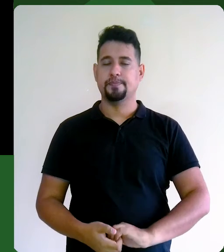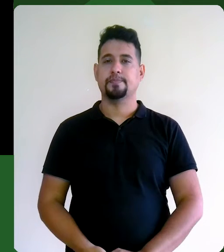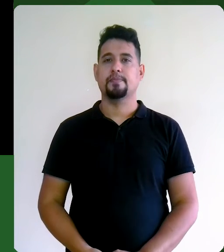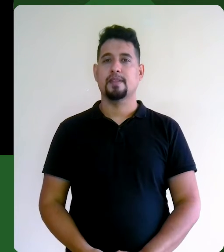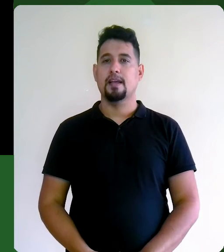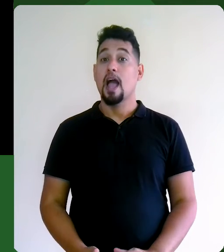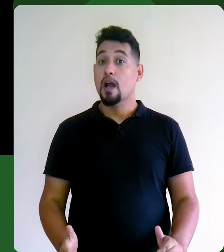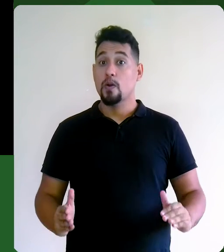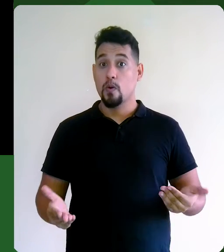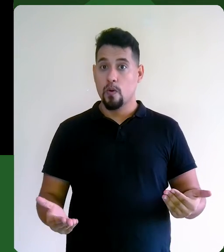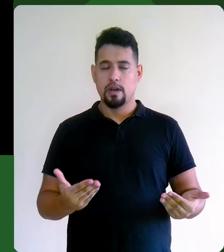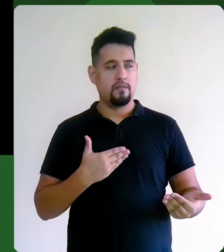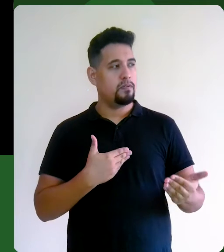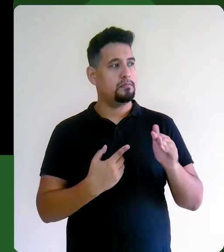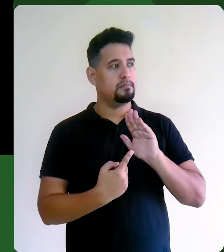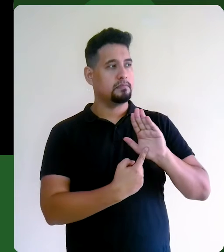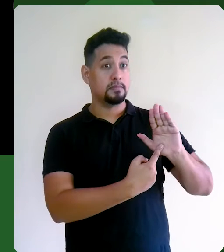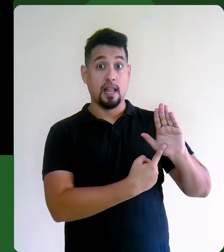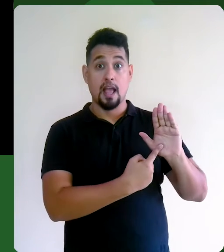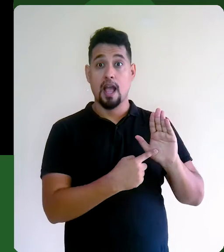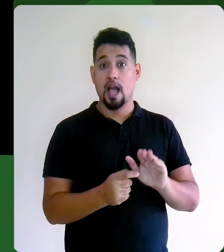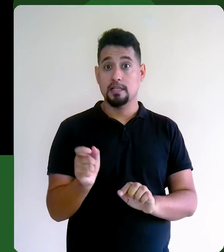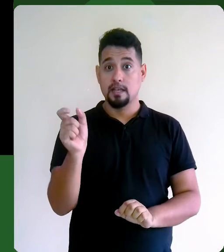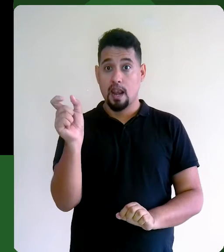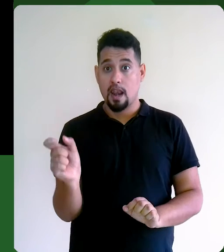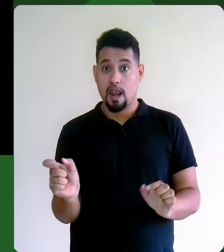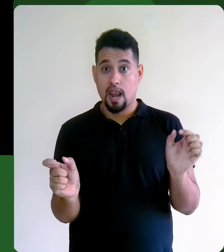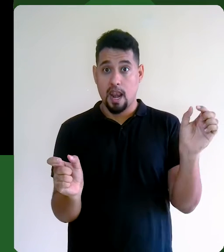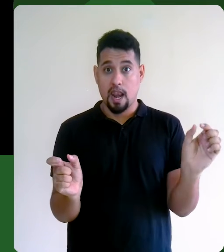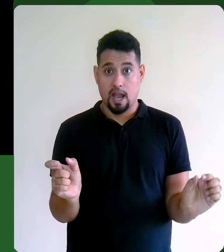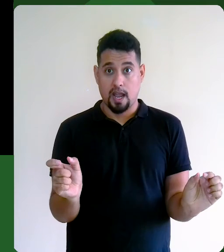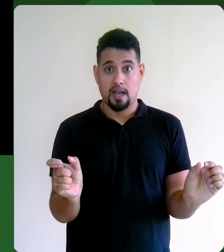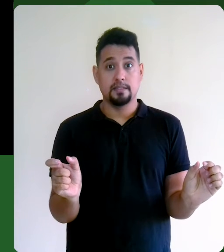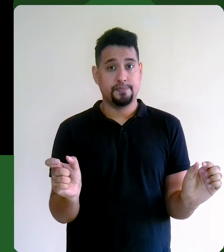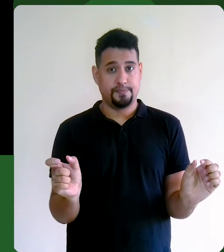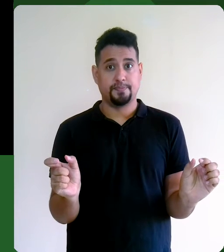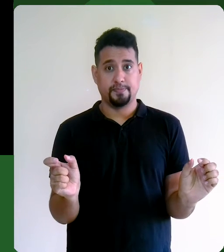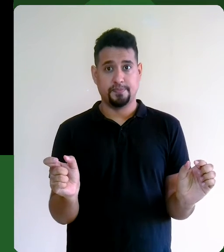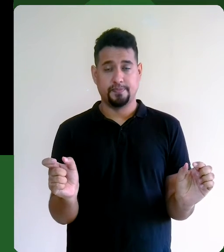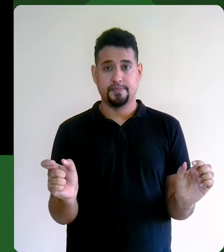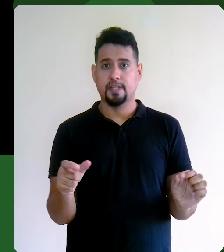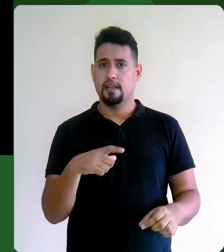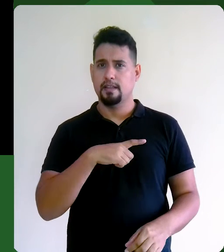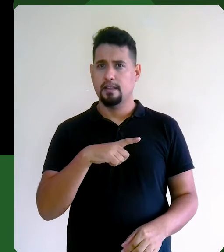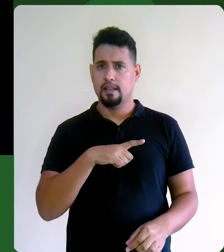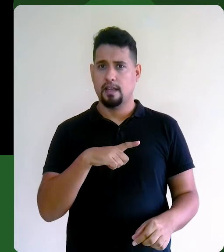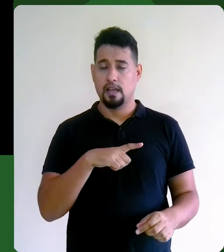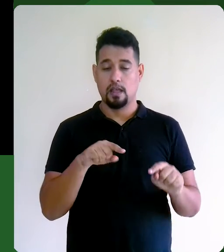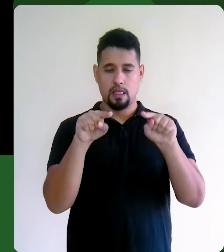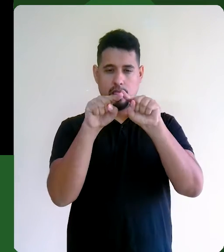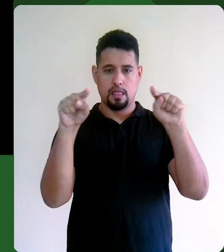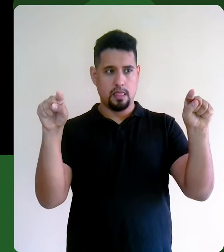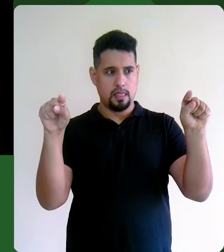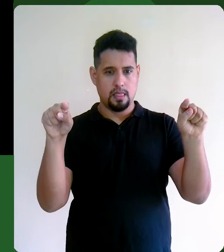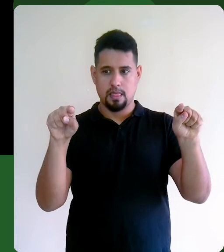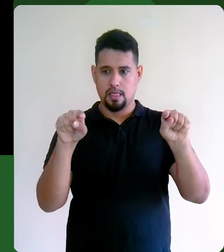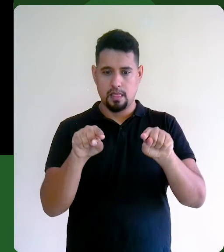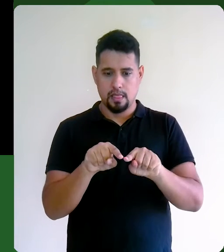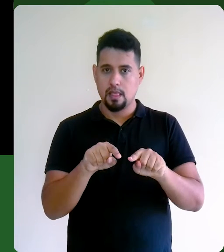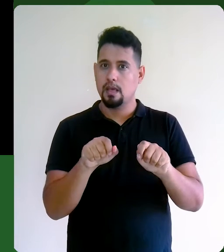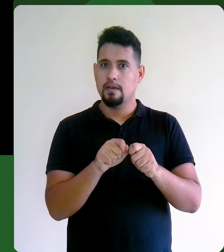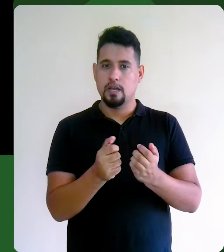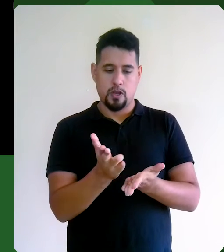invertido também. Daqui, então, eu vou sinalizar as laterais, meio das laterais, né, aqui do